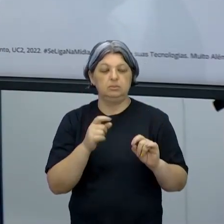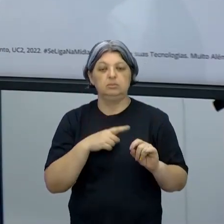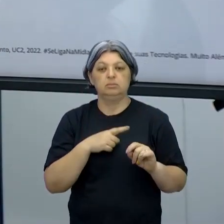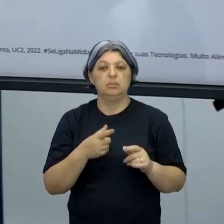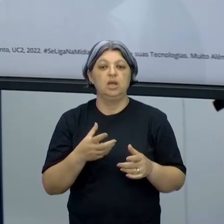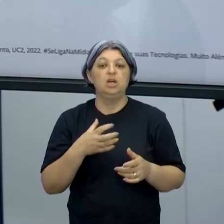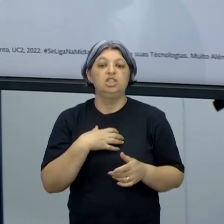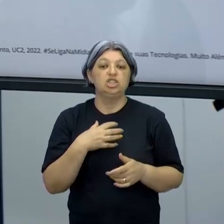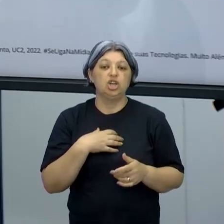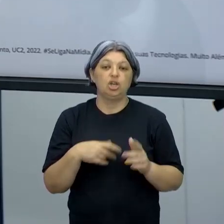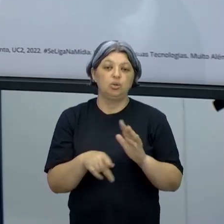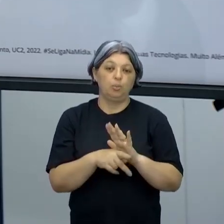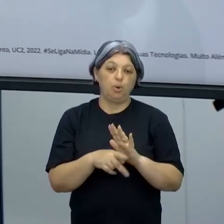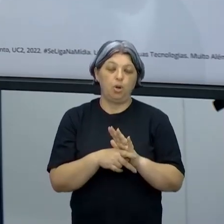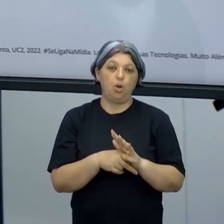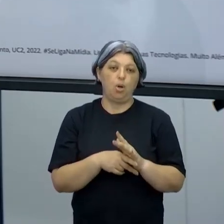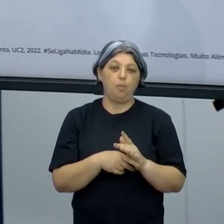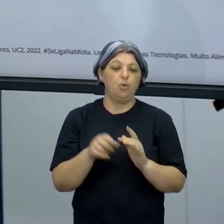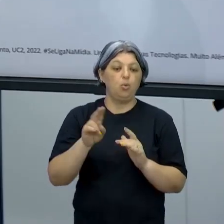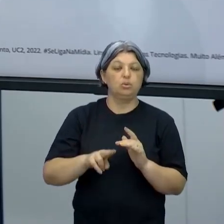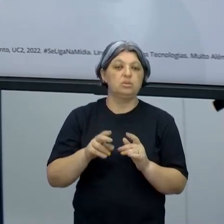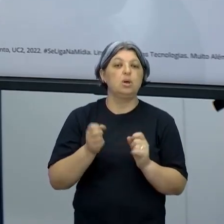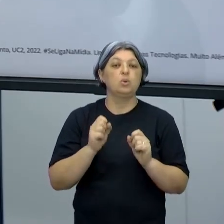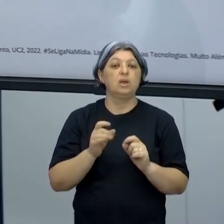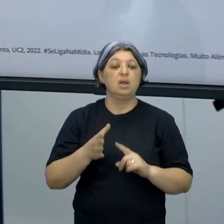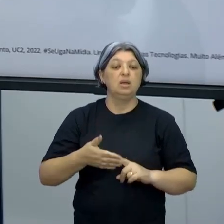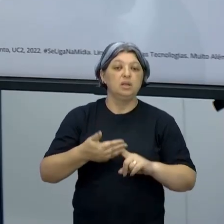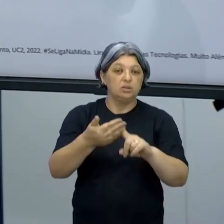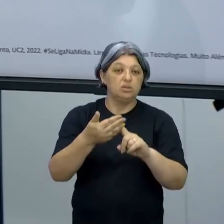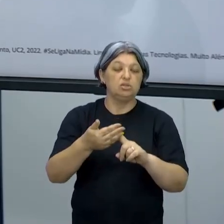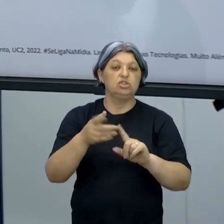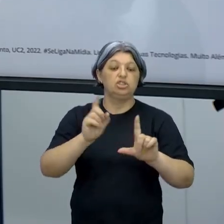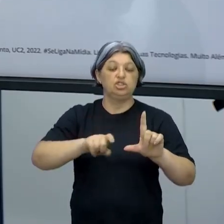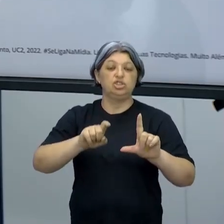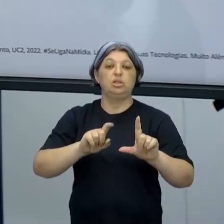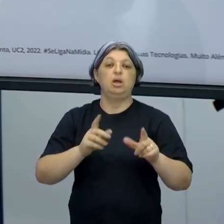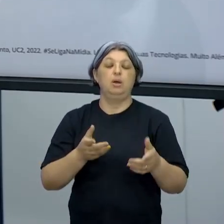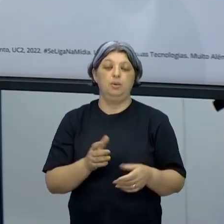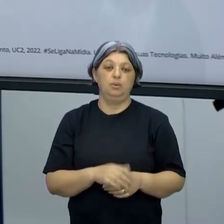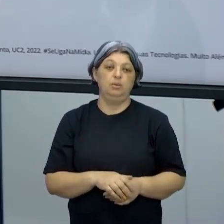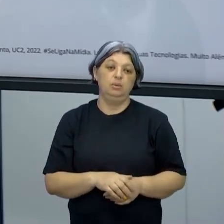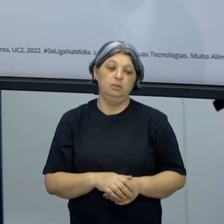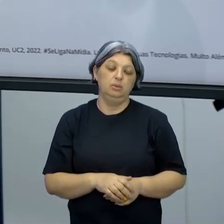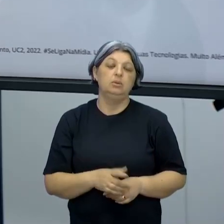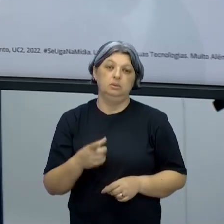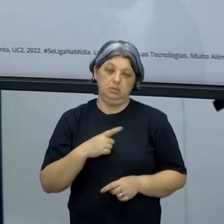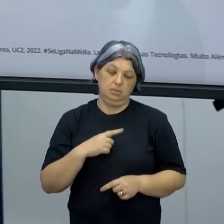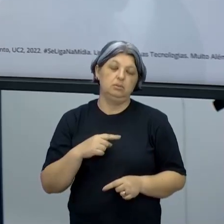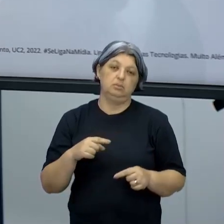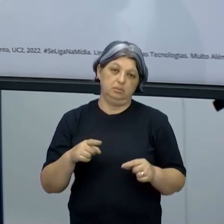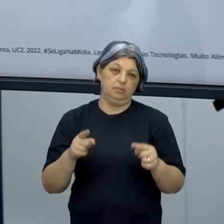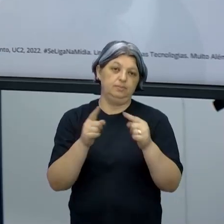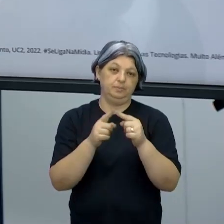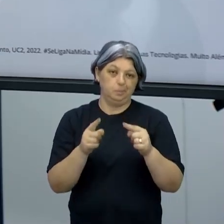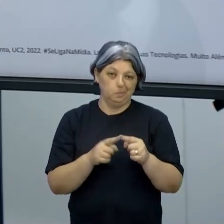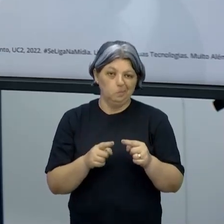que forma eu vou usar essas tecnologias digitais que estão aí imersas dentro da nossa